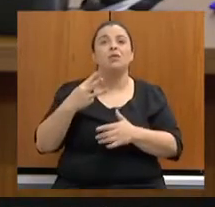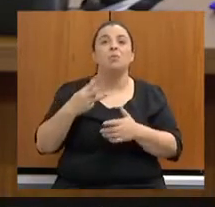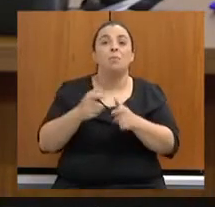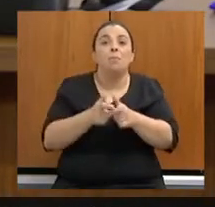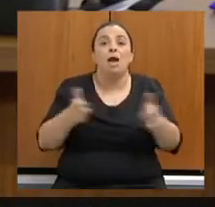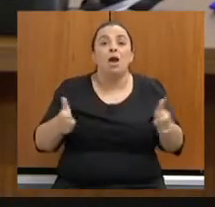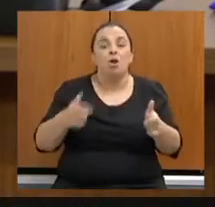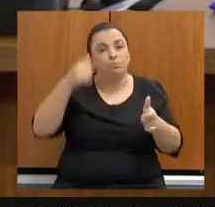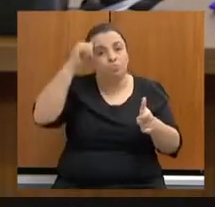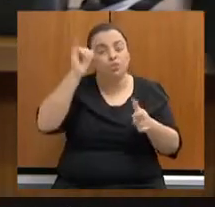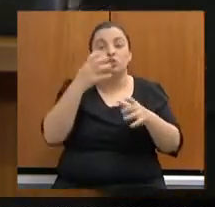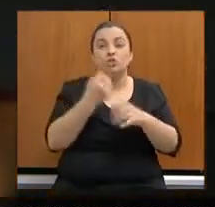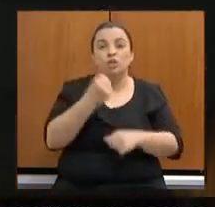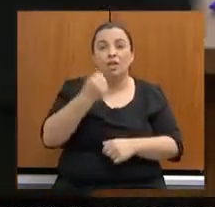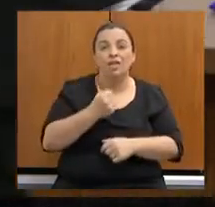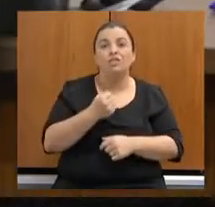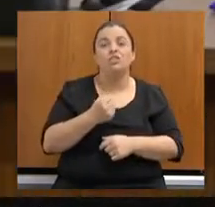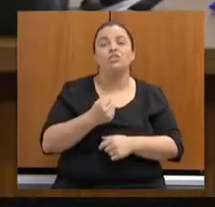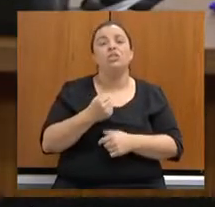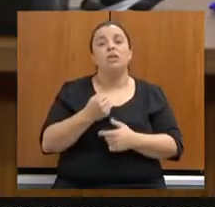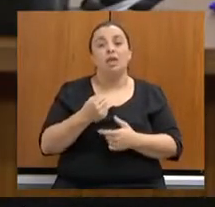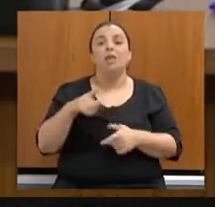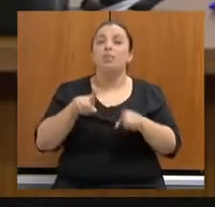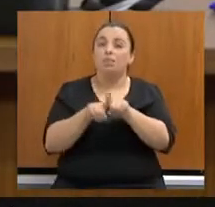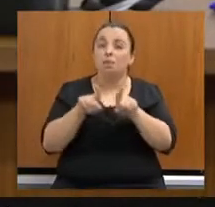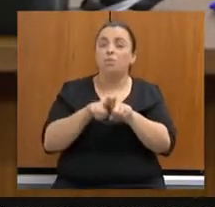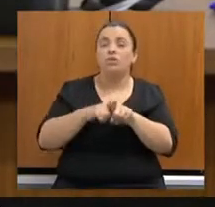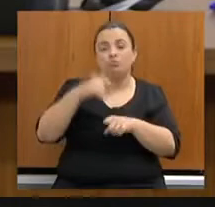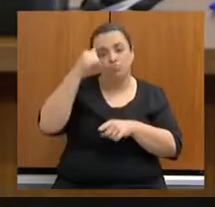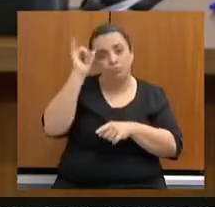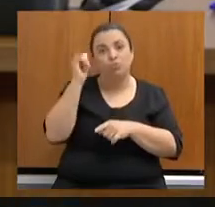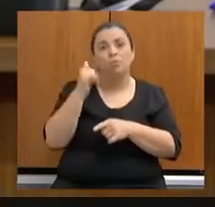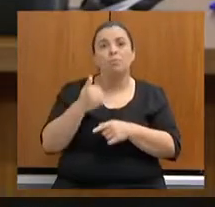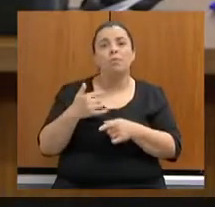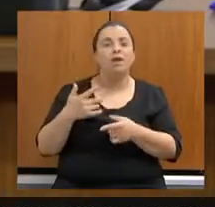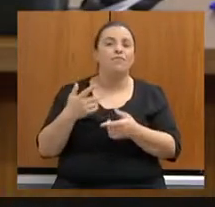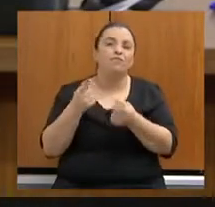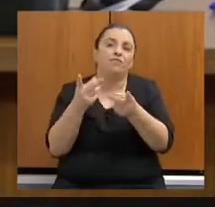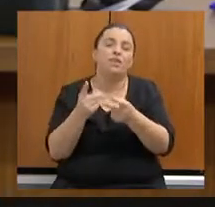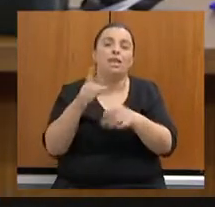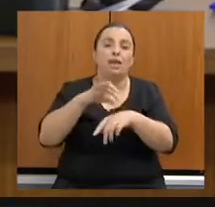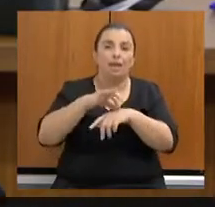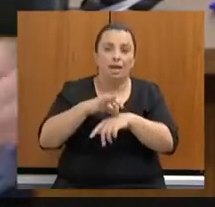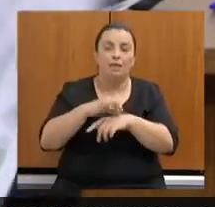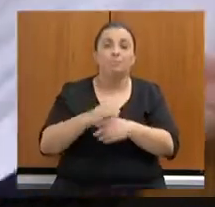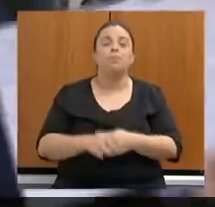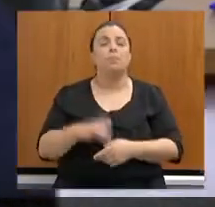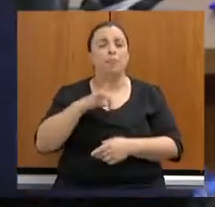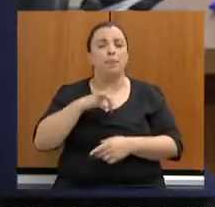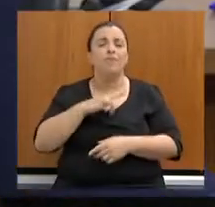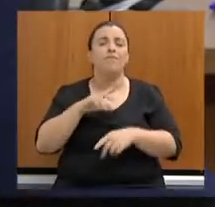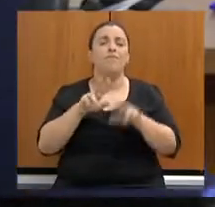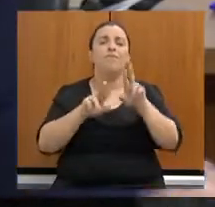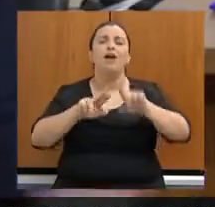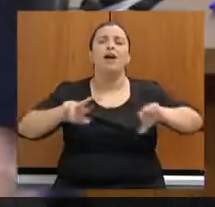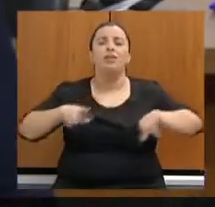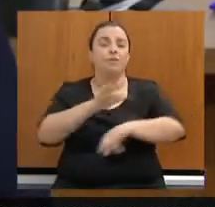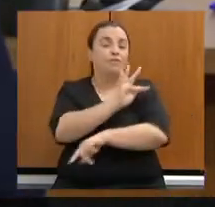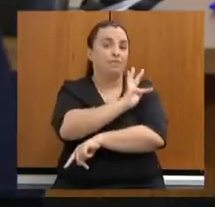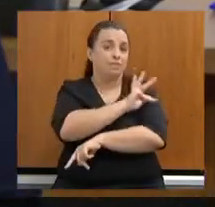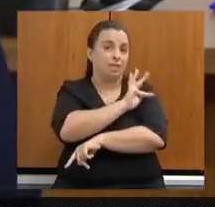é o imã também realizou 12216 fiscalizações remotas e